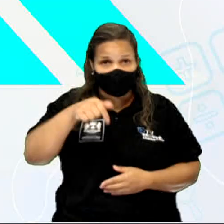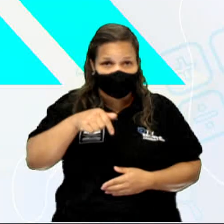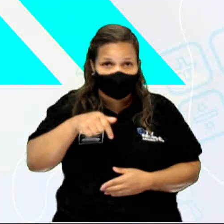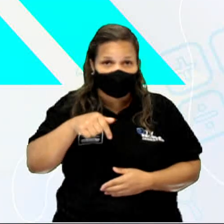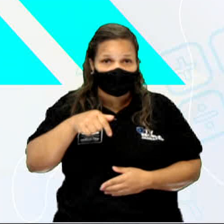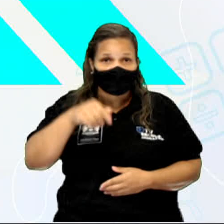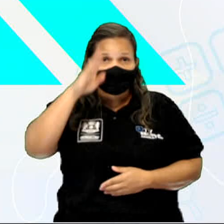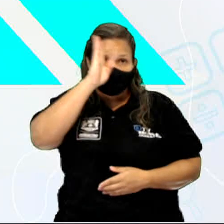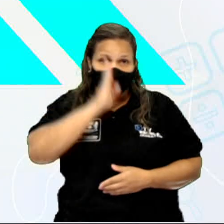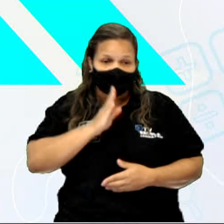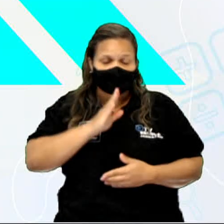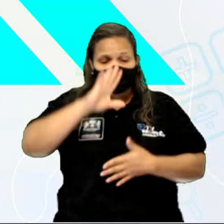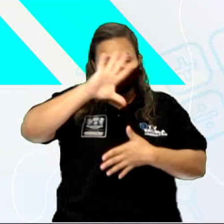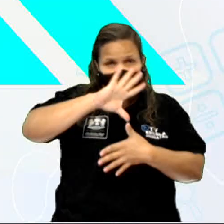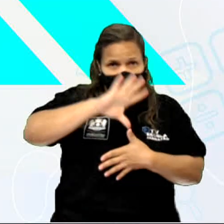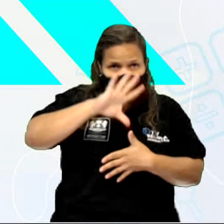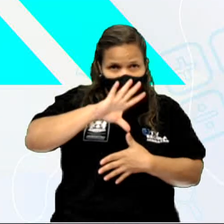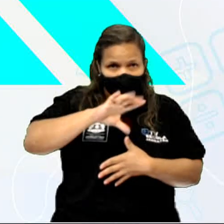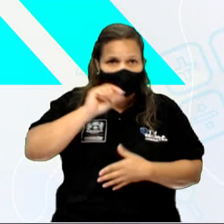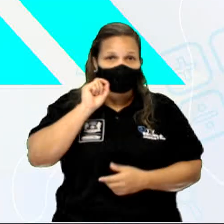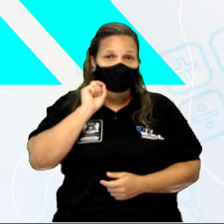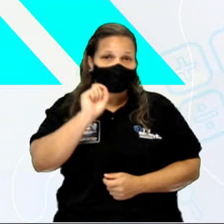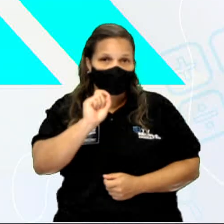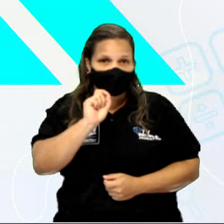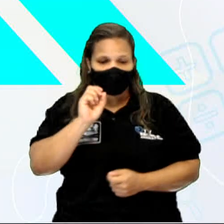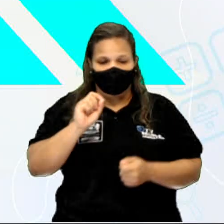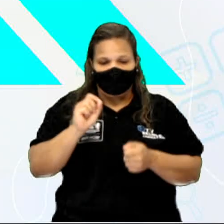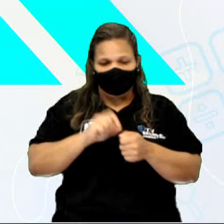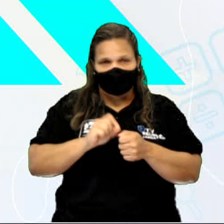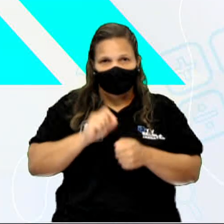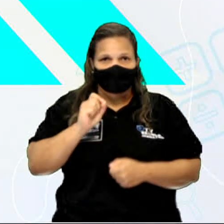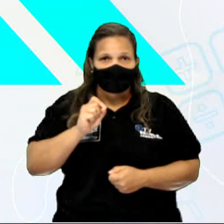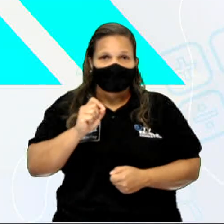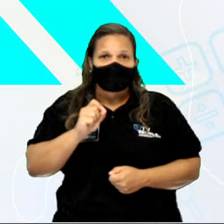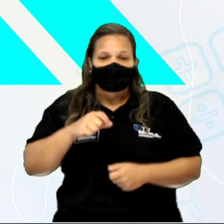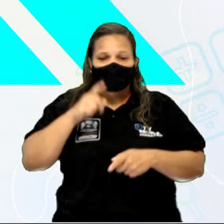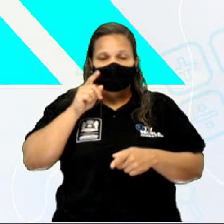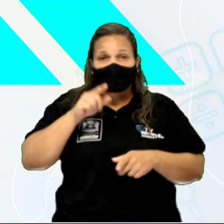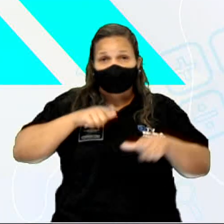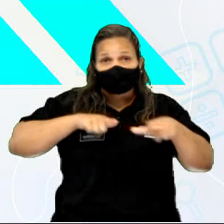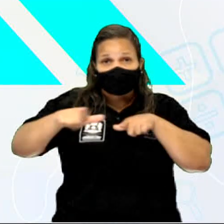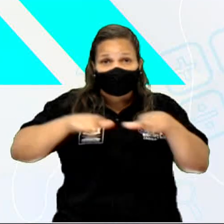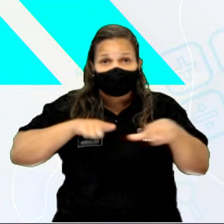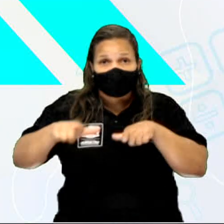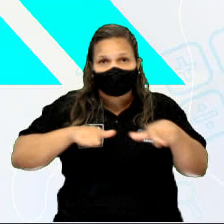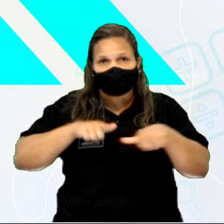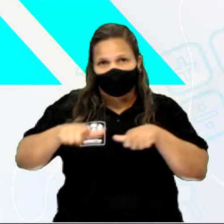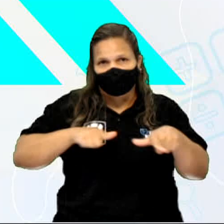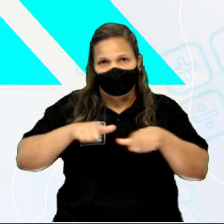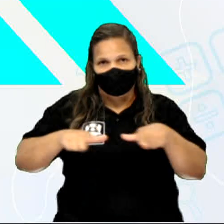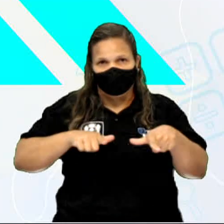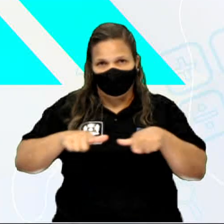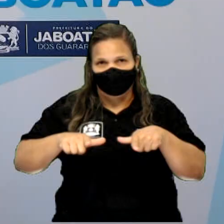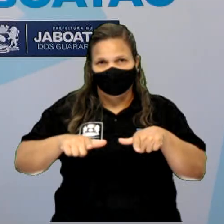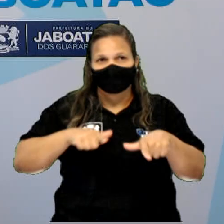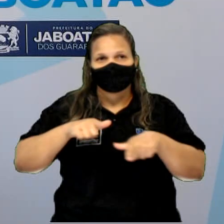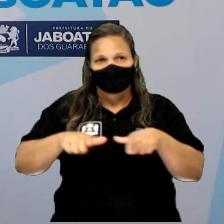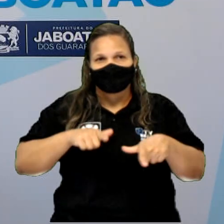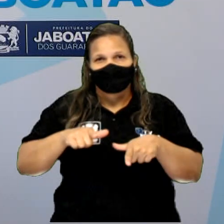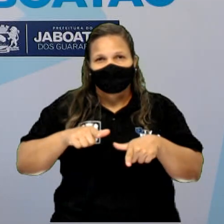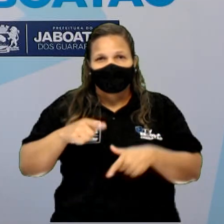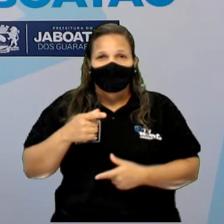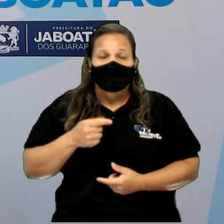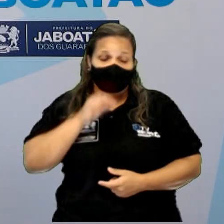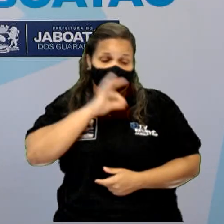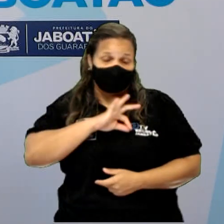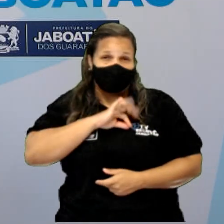todos esses modelos de exploração, que resultou em uma alta mortalidade por conta dos baixos salários e as condições insalubres de vida.